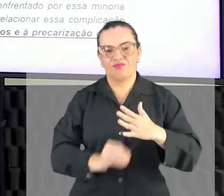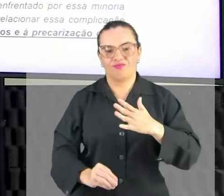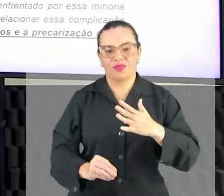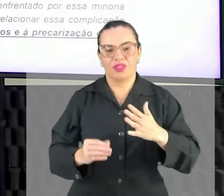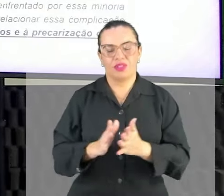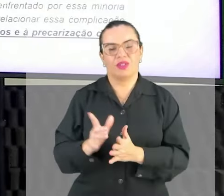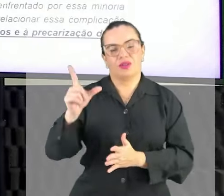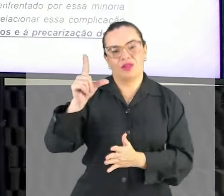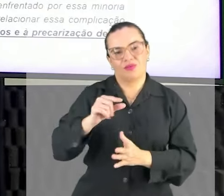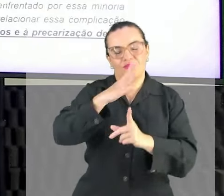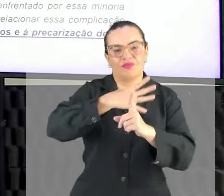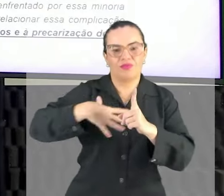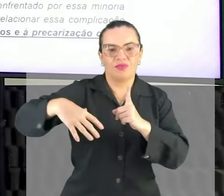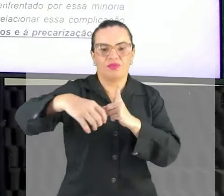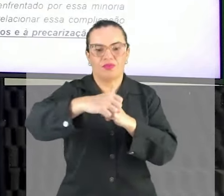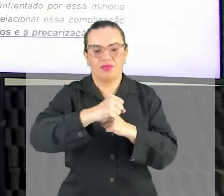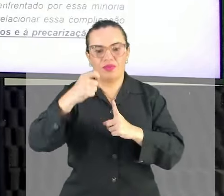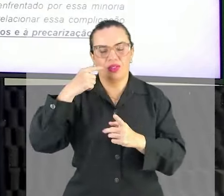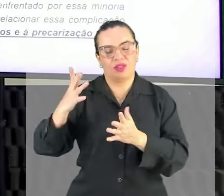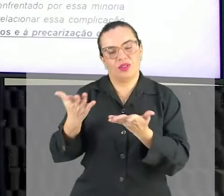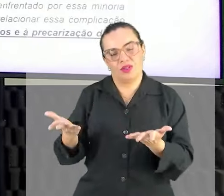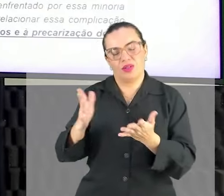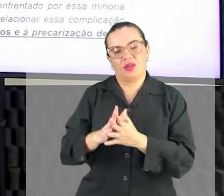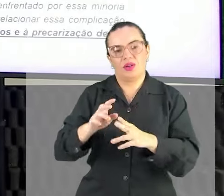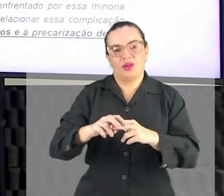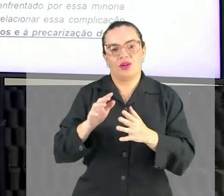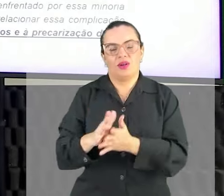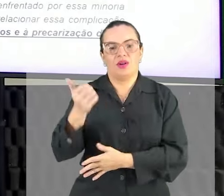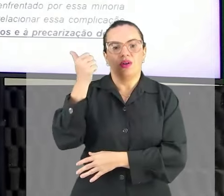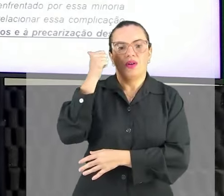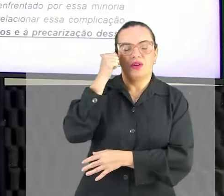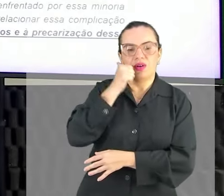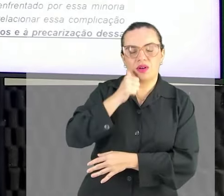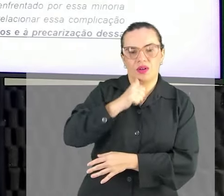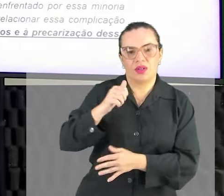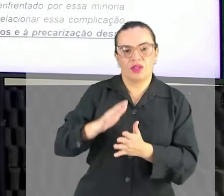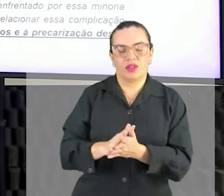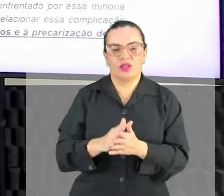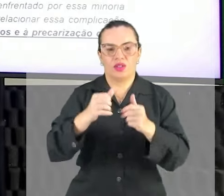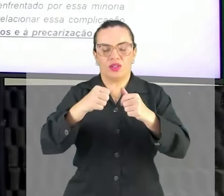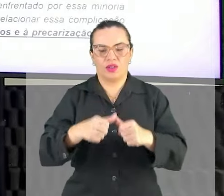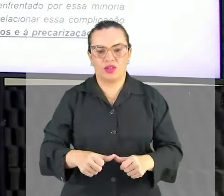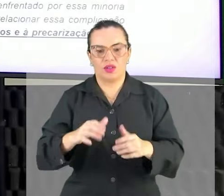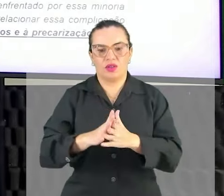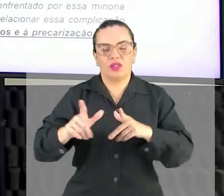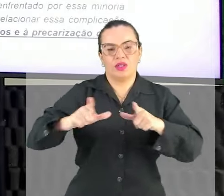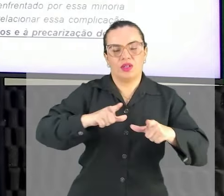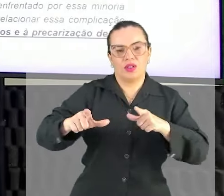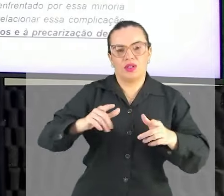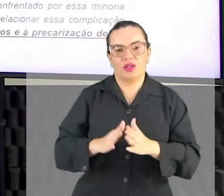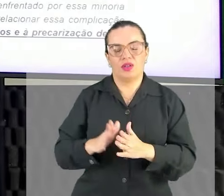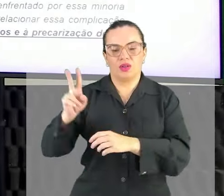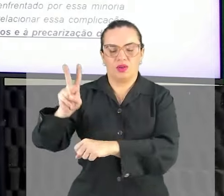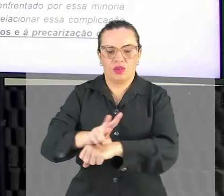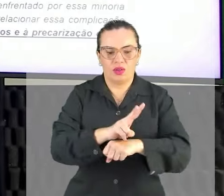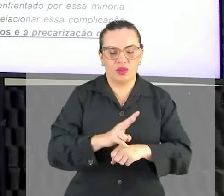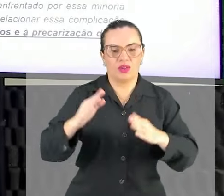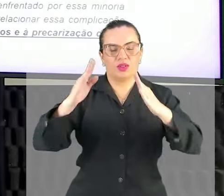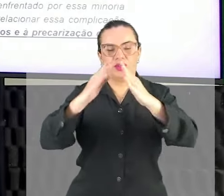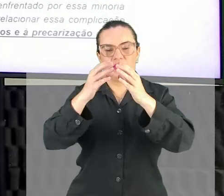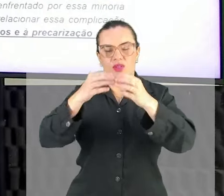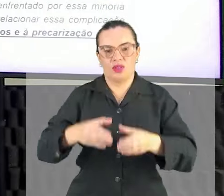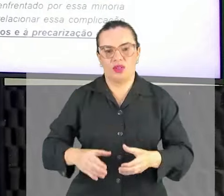toa que essas mulheres que estão ocupando os cargos de cuidadoras do lar, e também, ainda mais, por